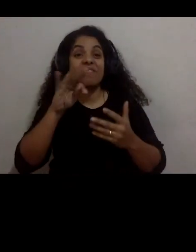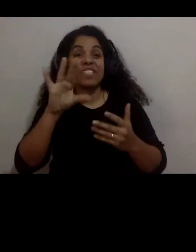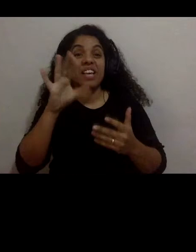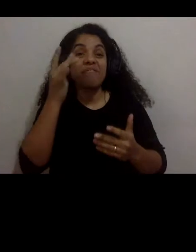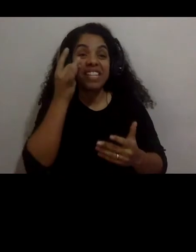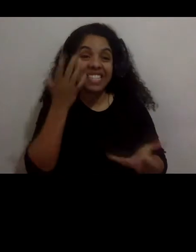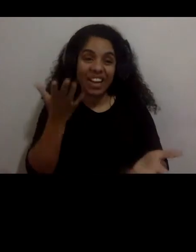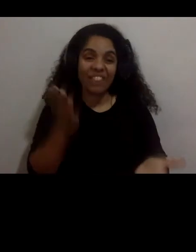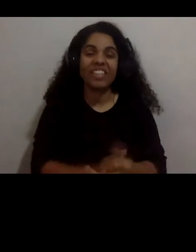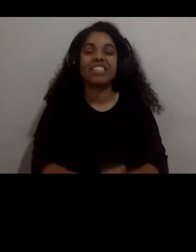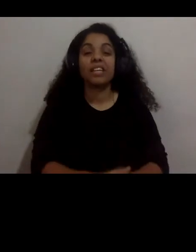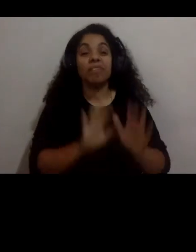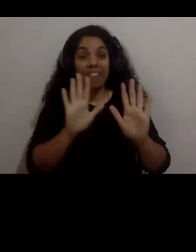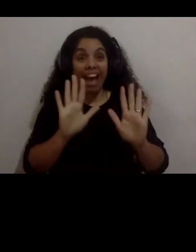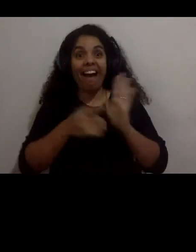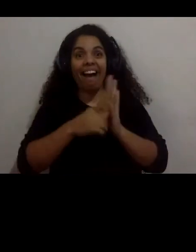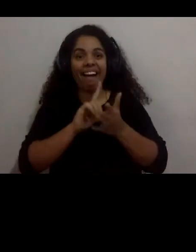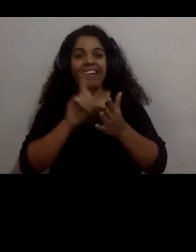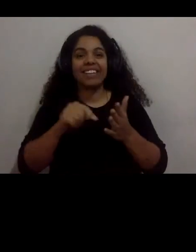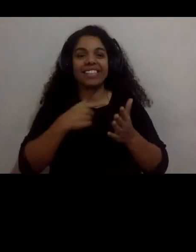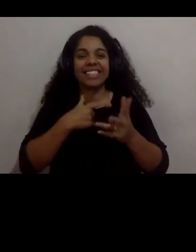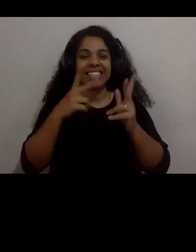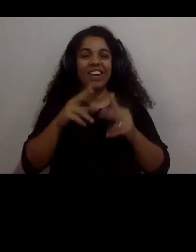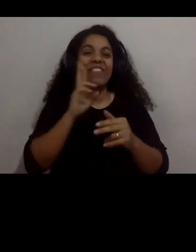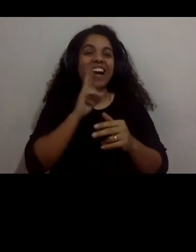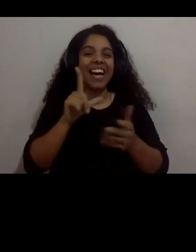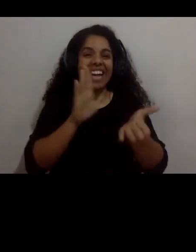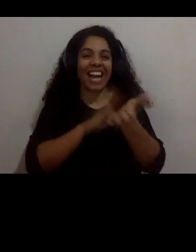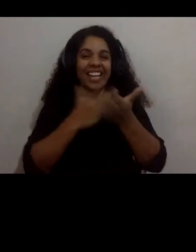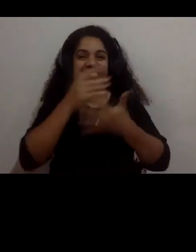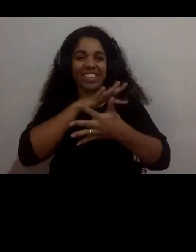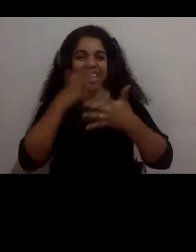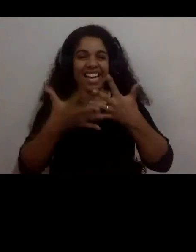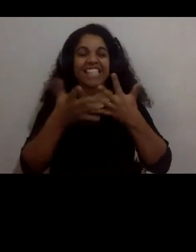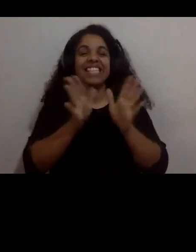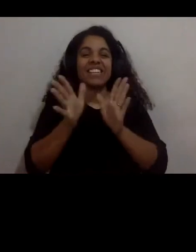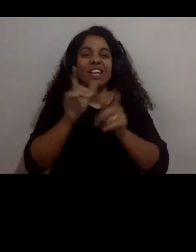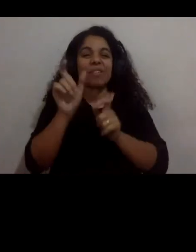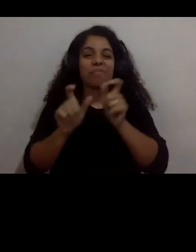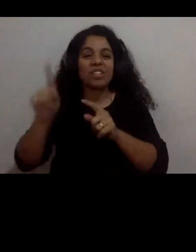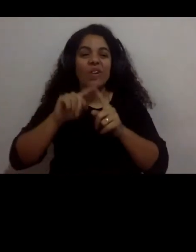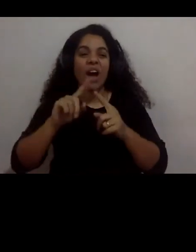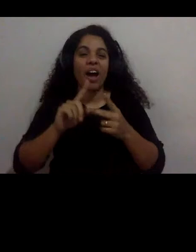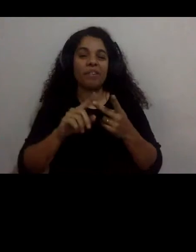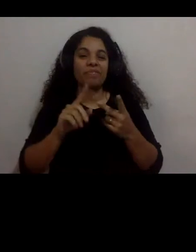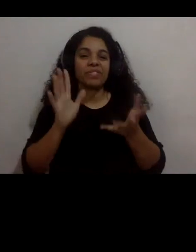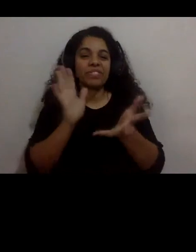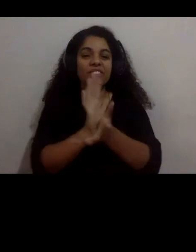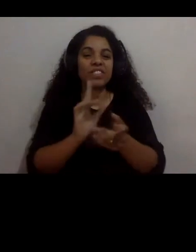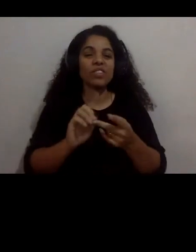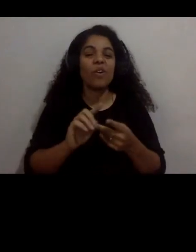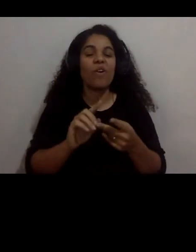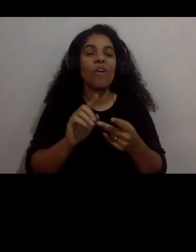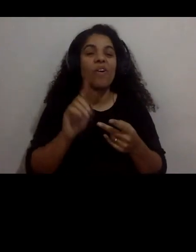Mas vamos lá. Antes como a Raquel está fazendo acessibilidade para o pessoal que não